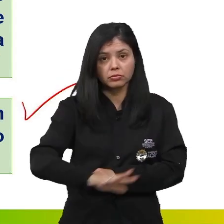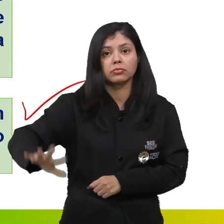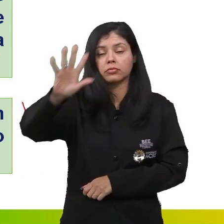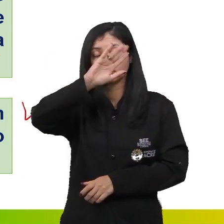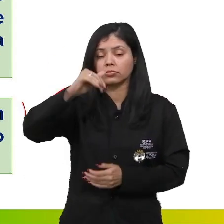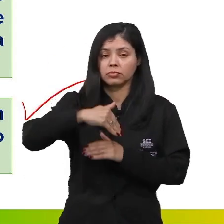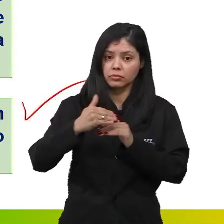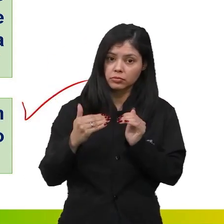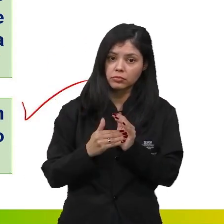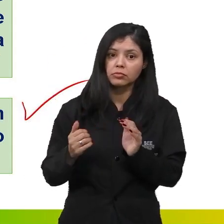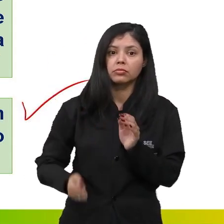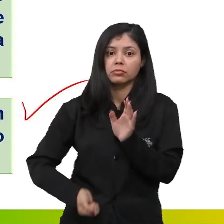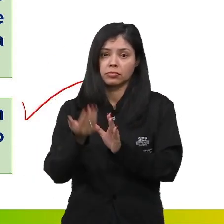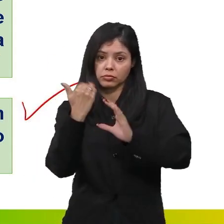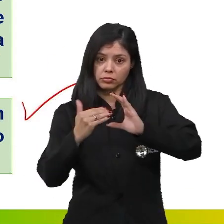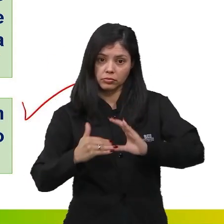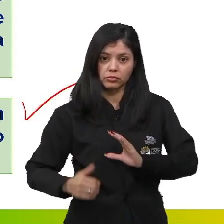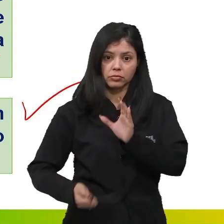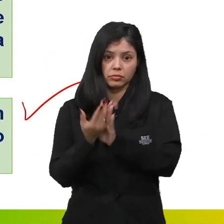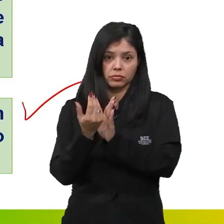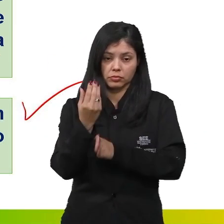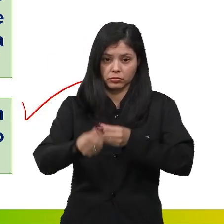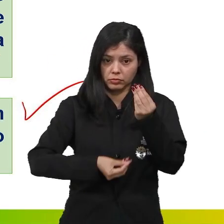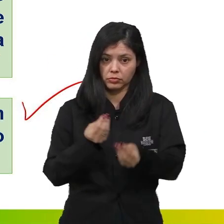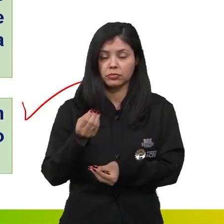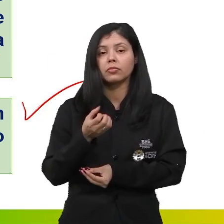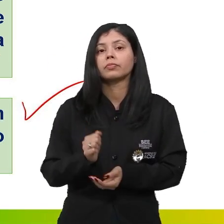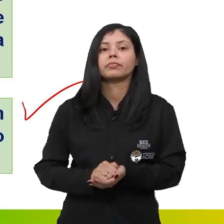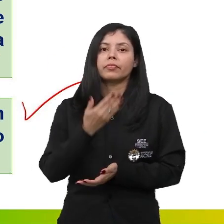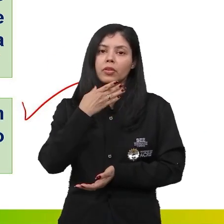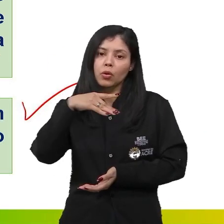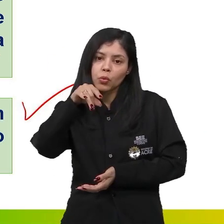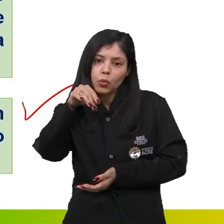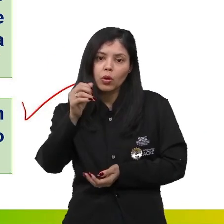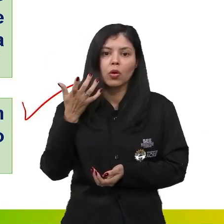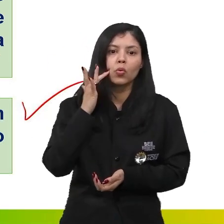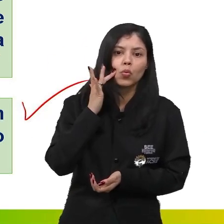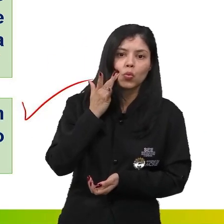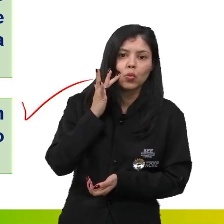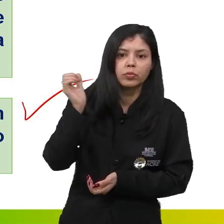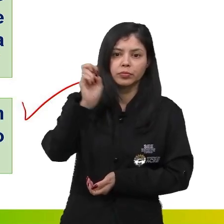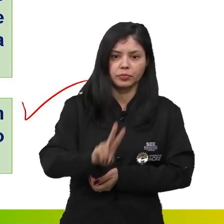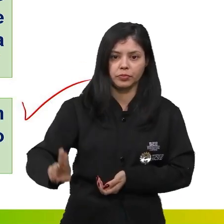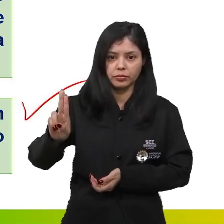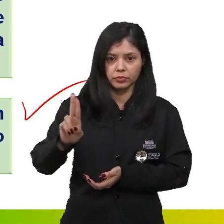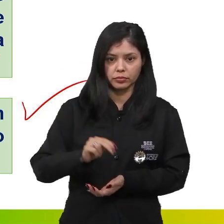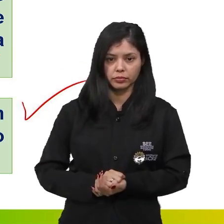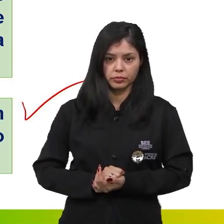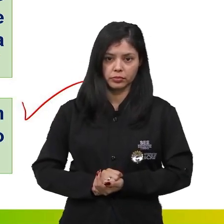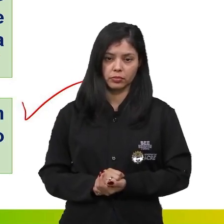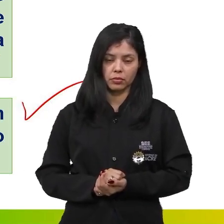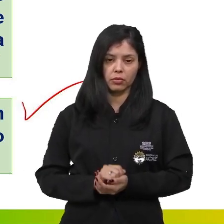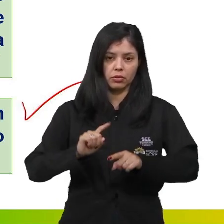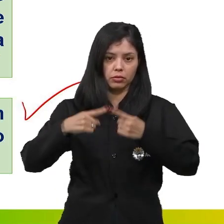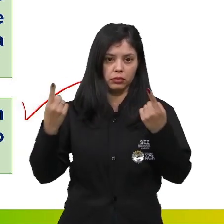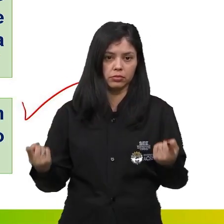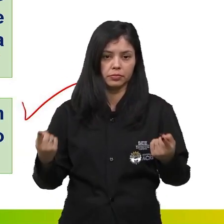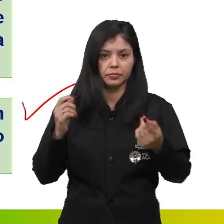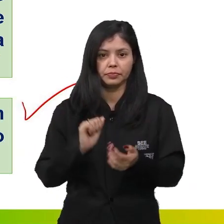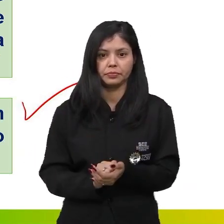em torno do envio de produtos como açúcar e ouro para a Europa,